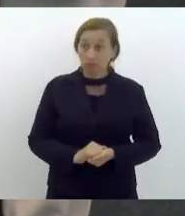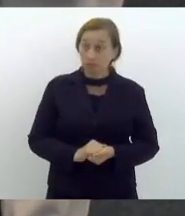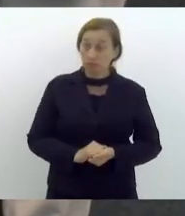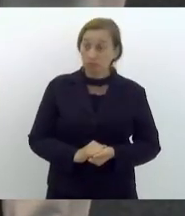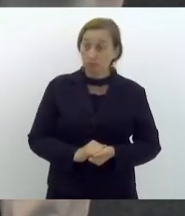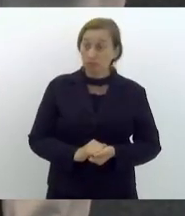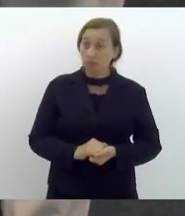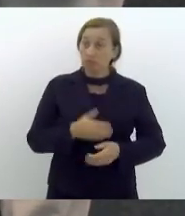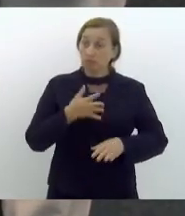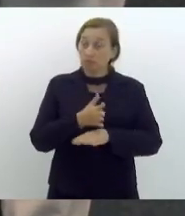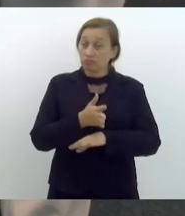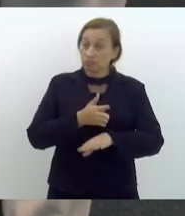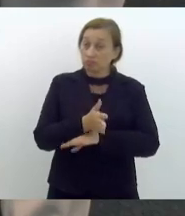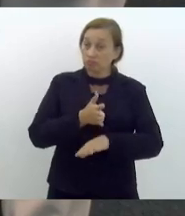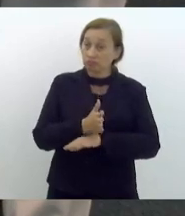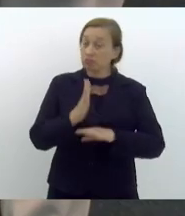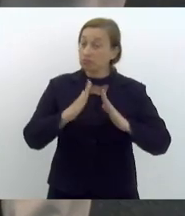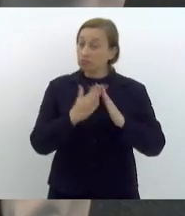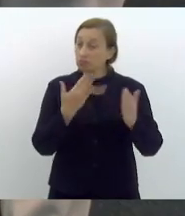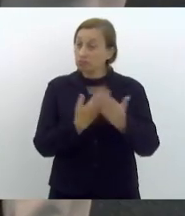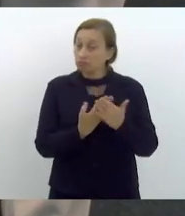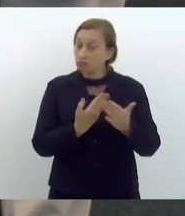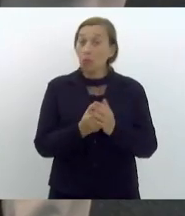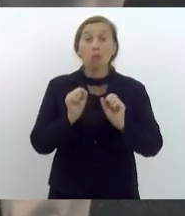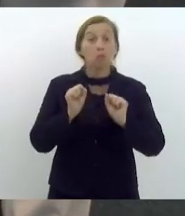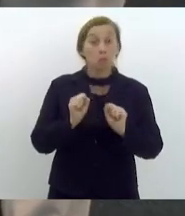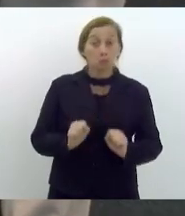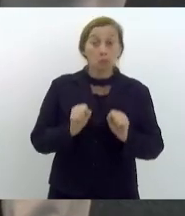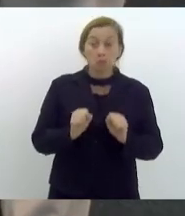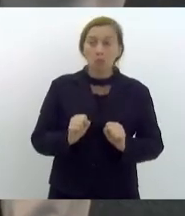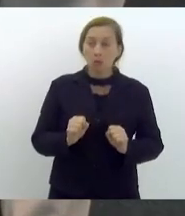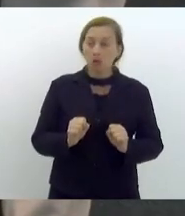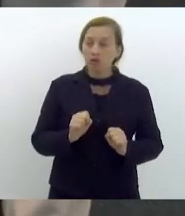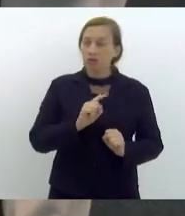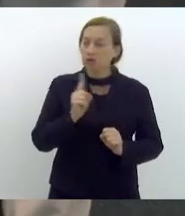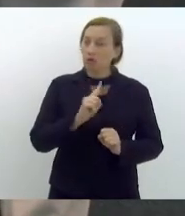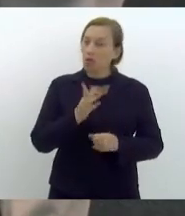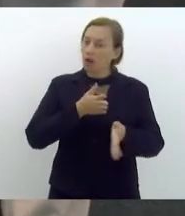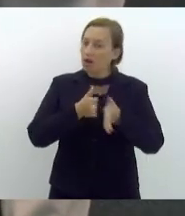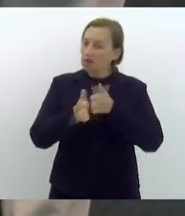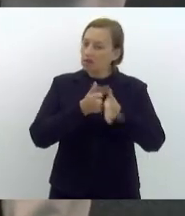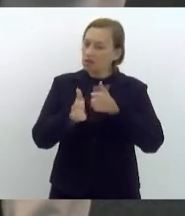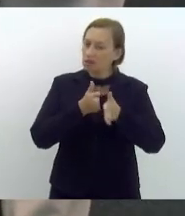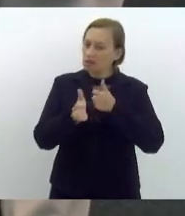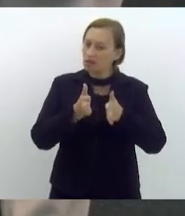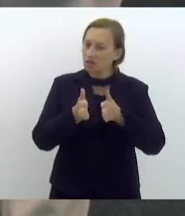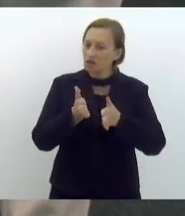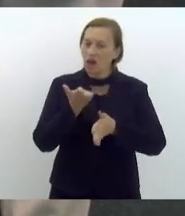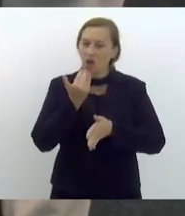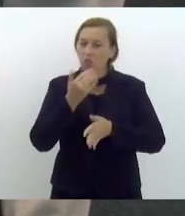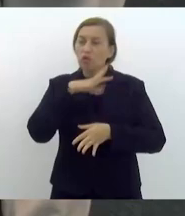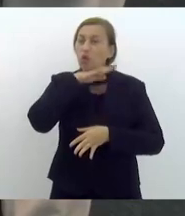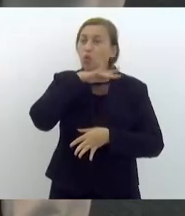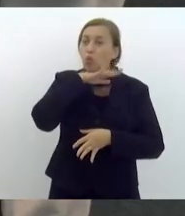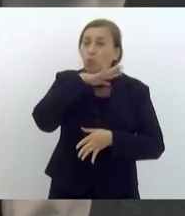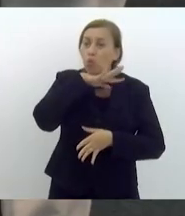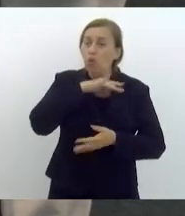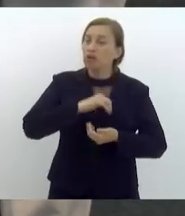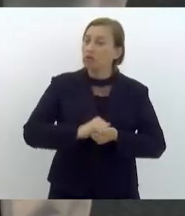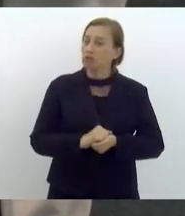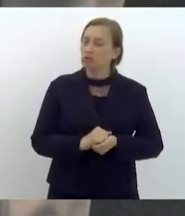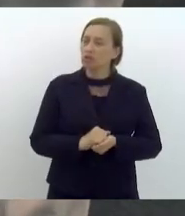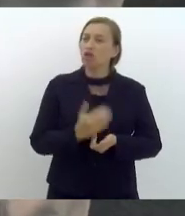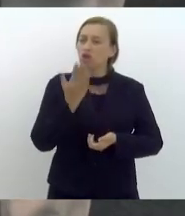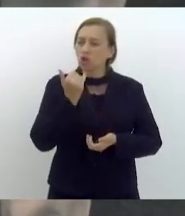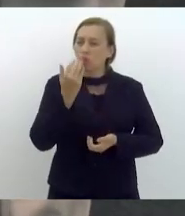frequentadoras da rede de ensino pudessem não ter acesso a tanta porcaria que elas